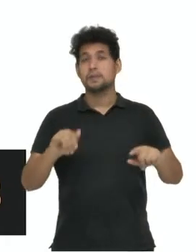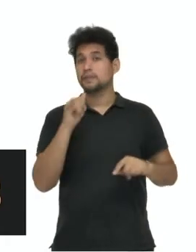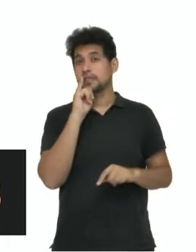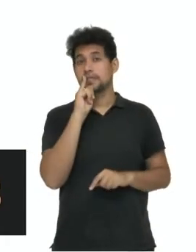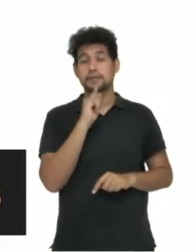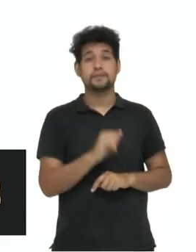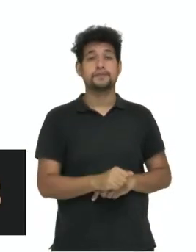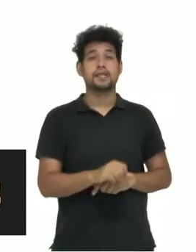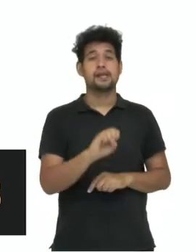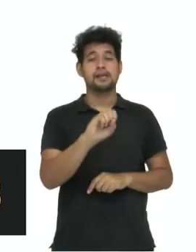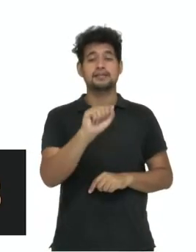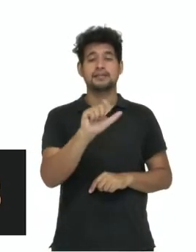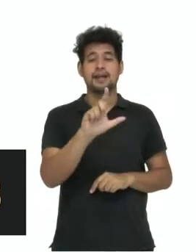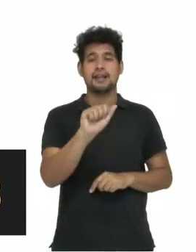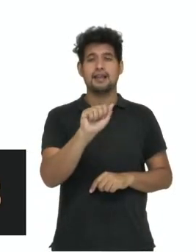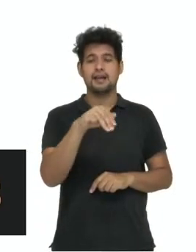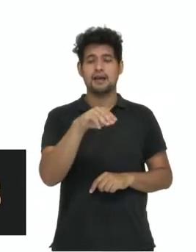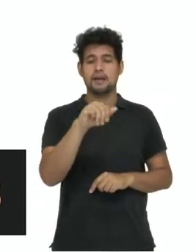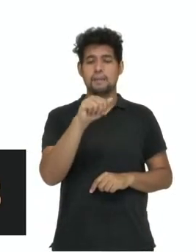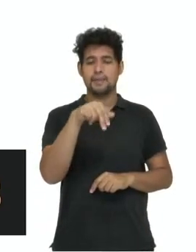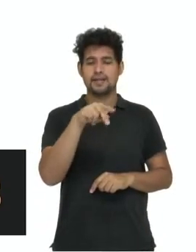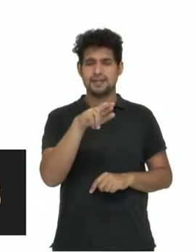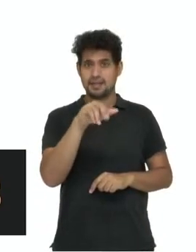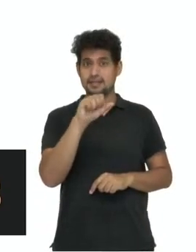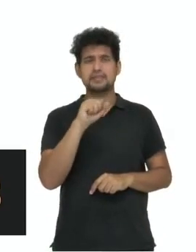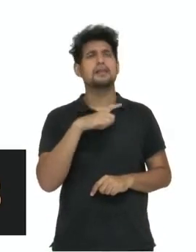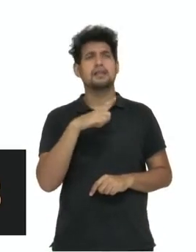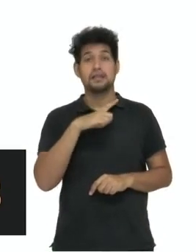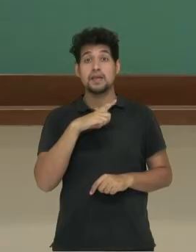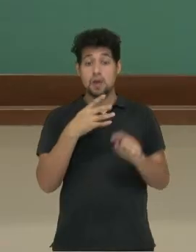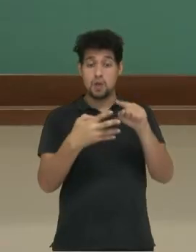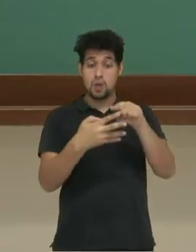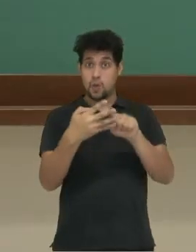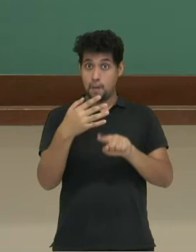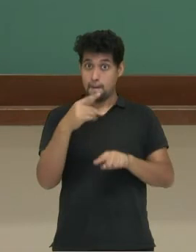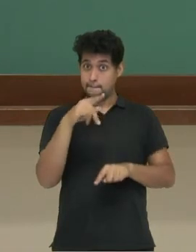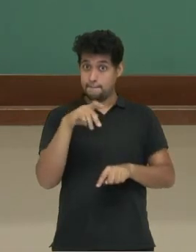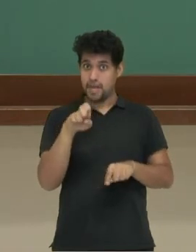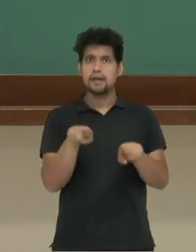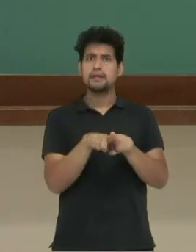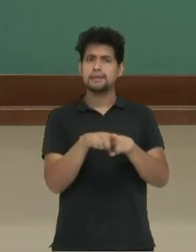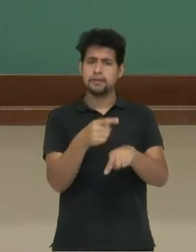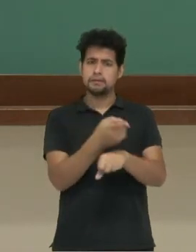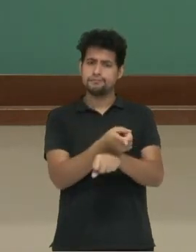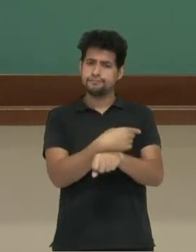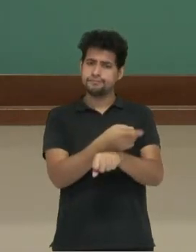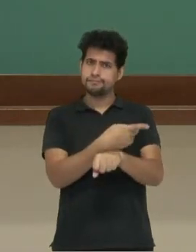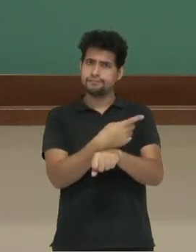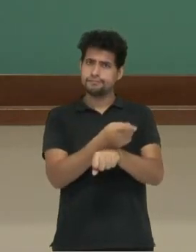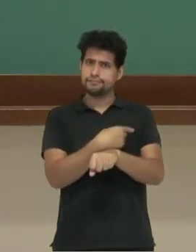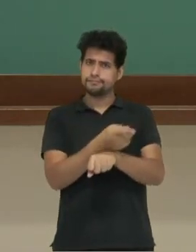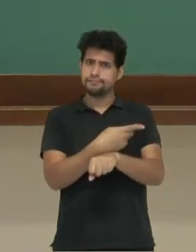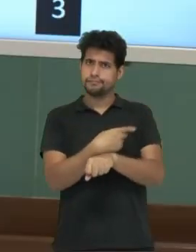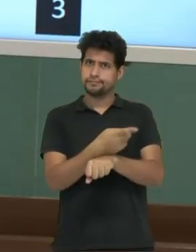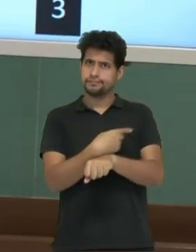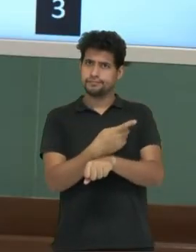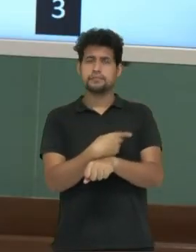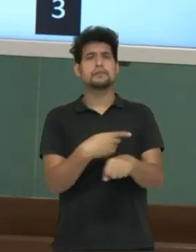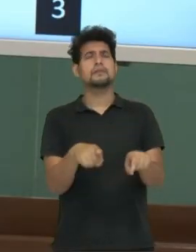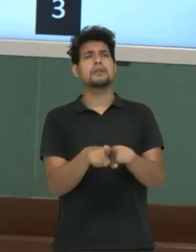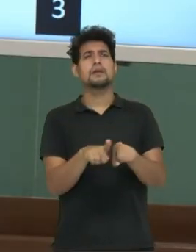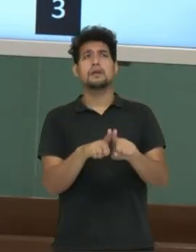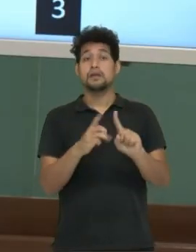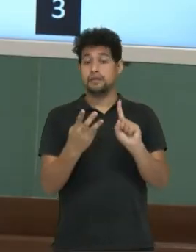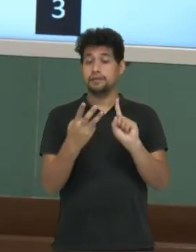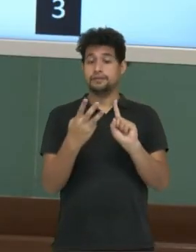são aqueles que possuem as 4 patas e além disso têm uma cauda, ok? E os gimnofionas são